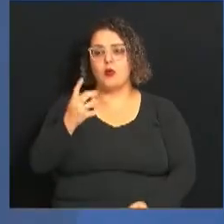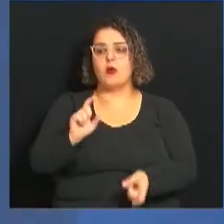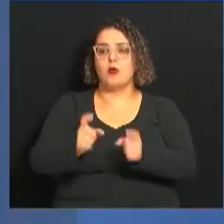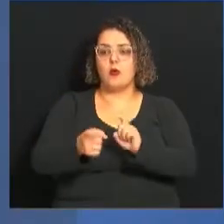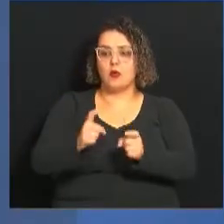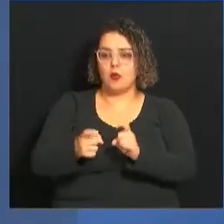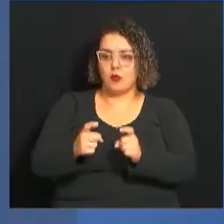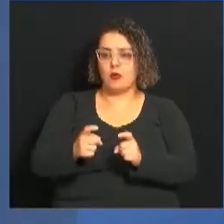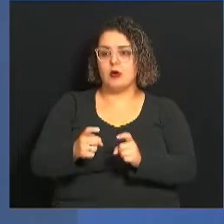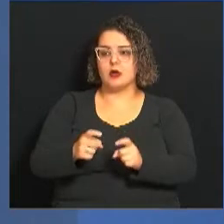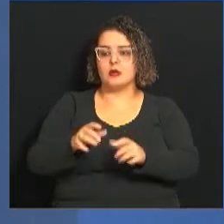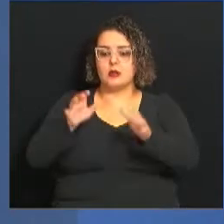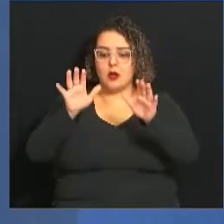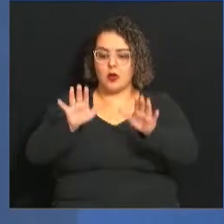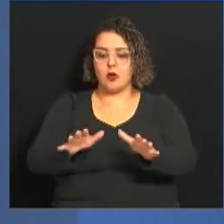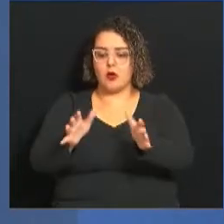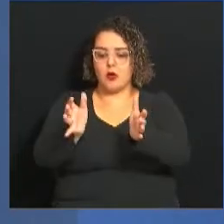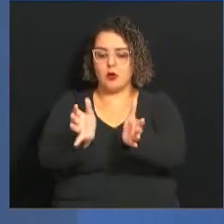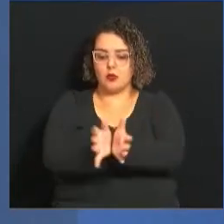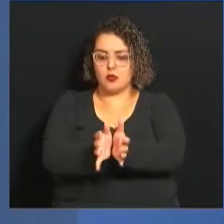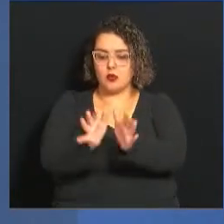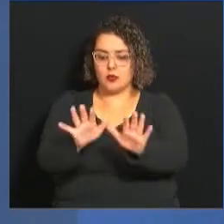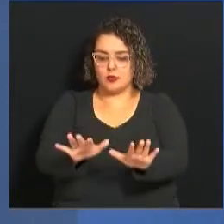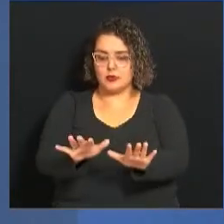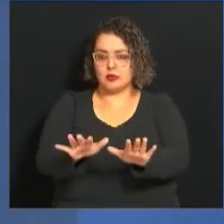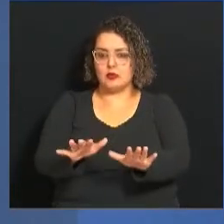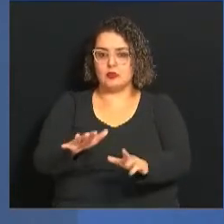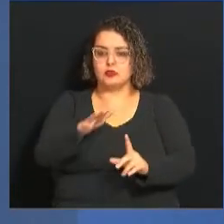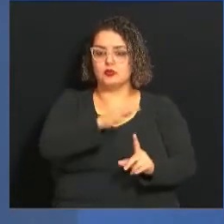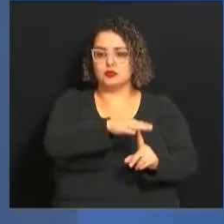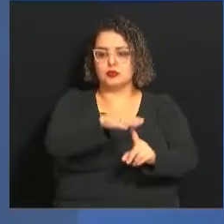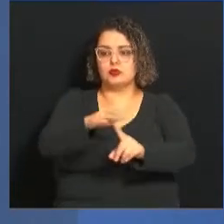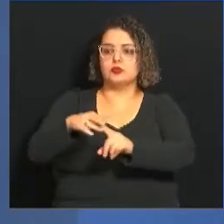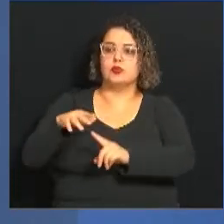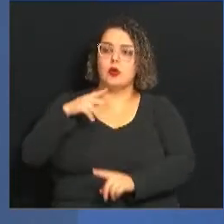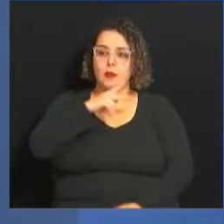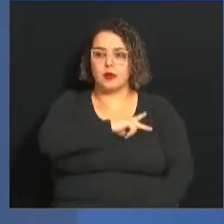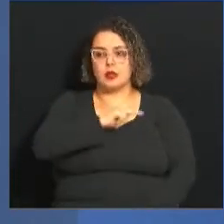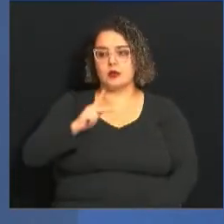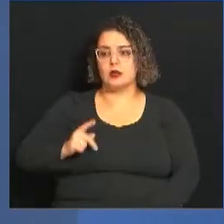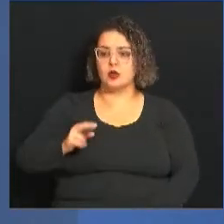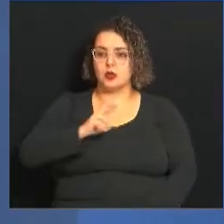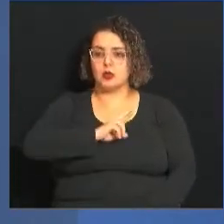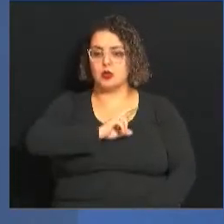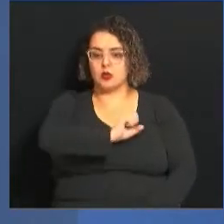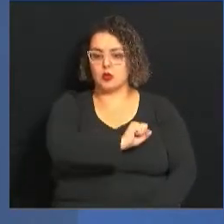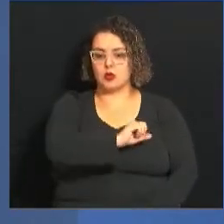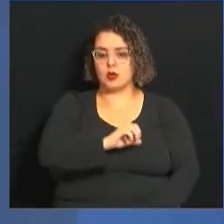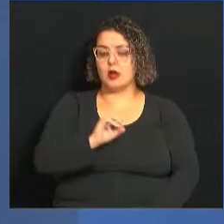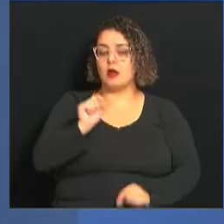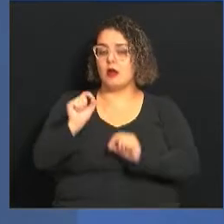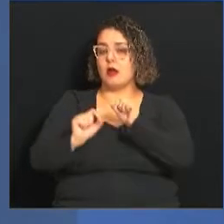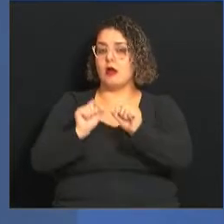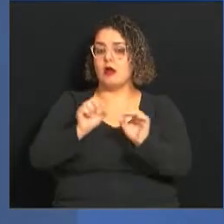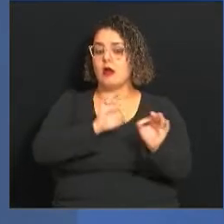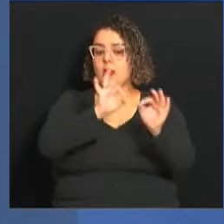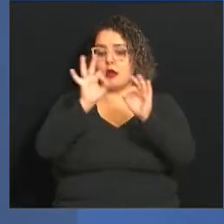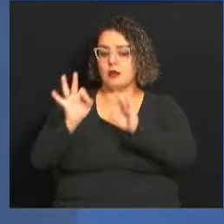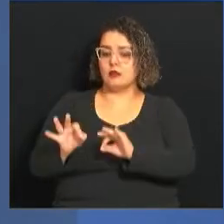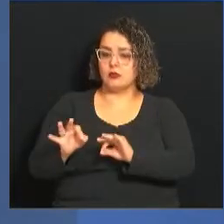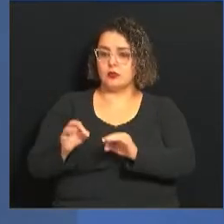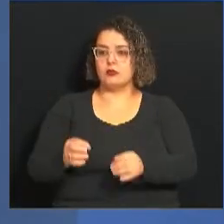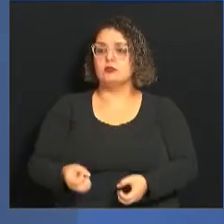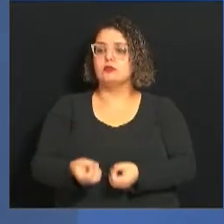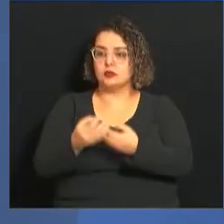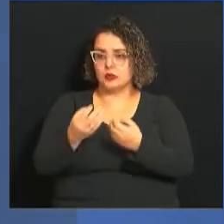Comissão Permanente de Meio Ambiente, que é presidida pelo vereador Luiz Rossini. Quem acompanhou tudo e traz as